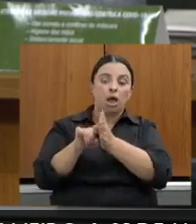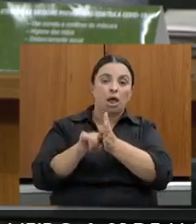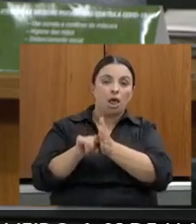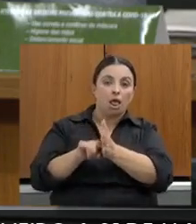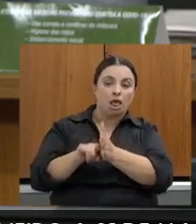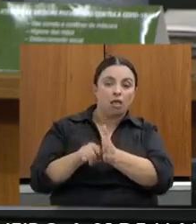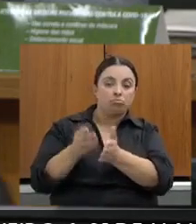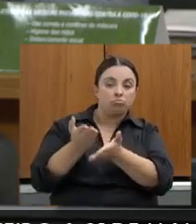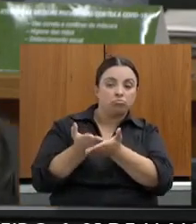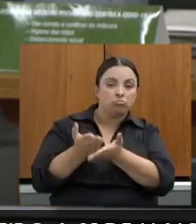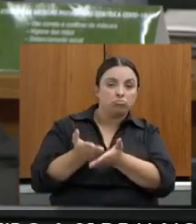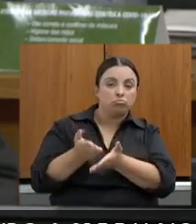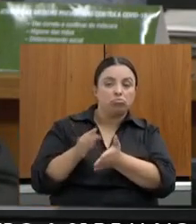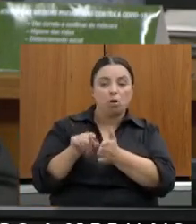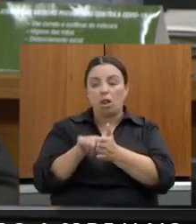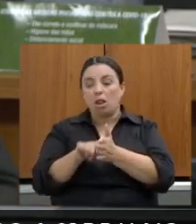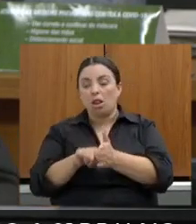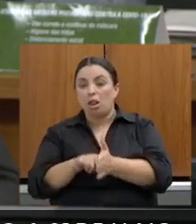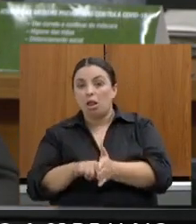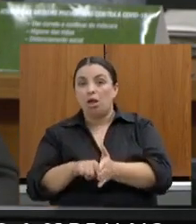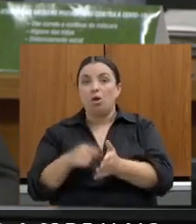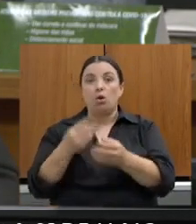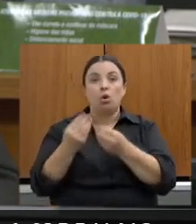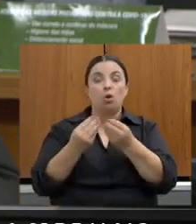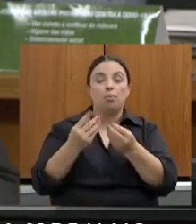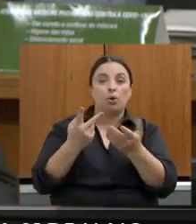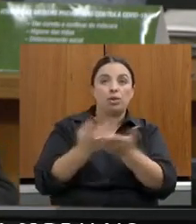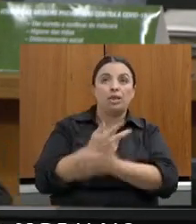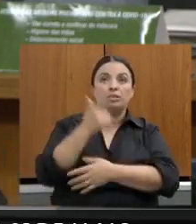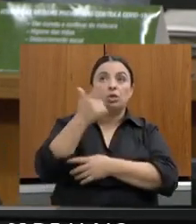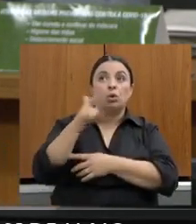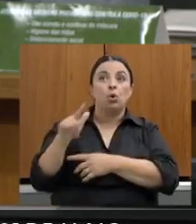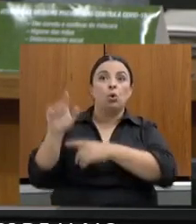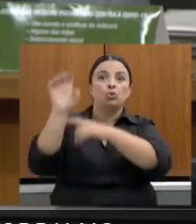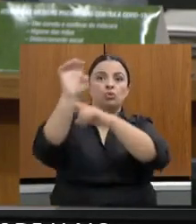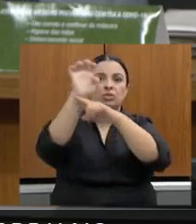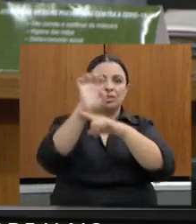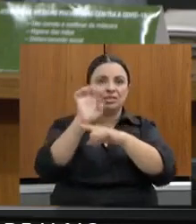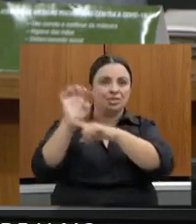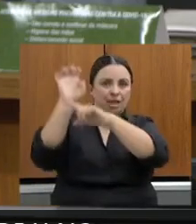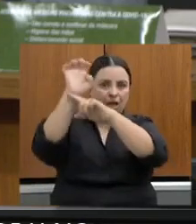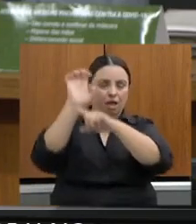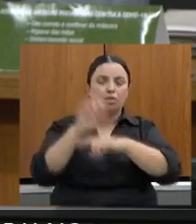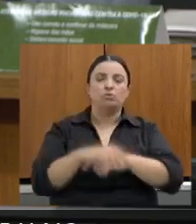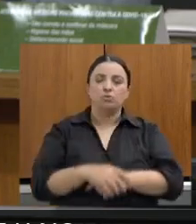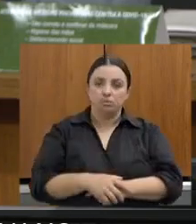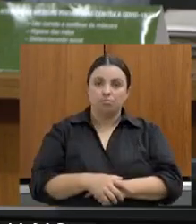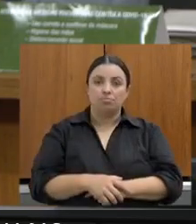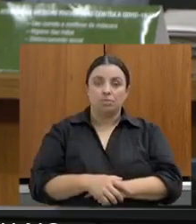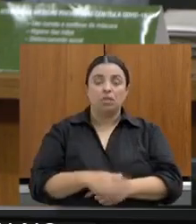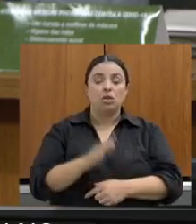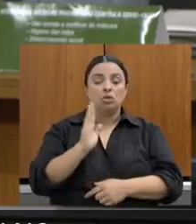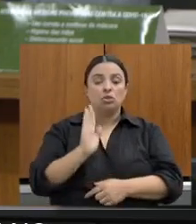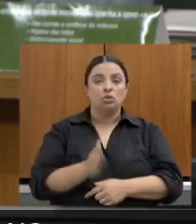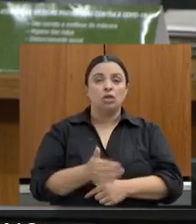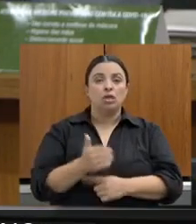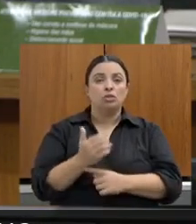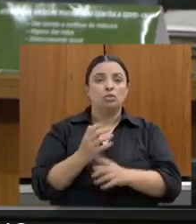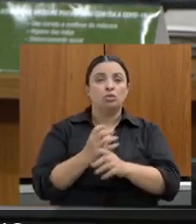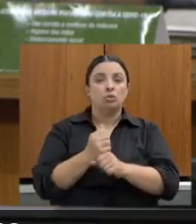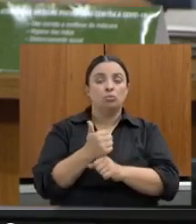pelos demais Estados da Federação Então tá aí são dezoito entregas está na apresentação